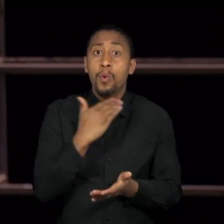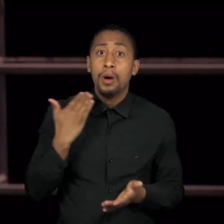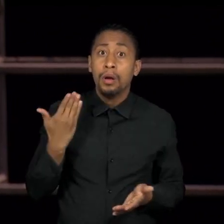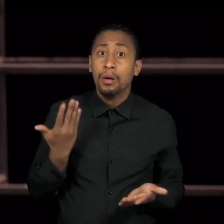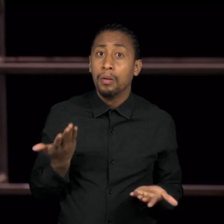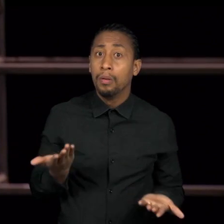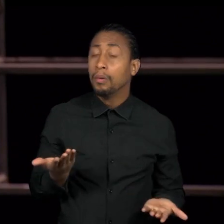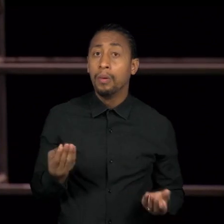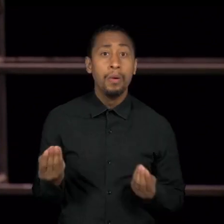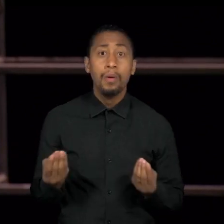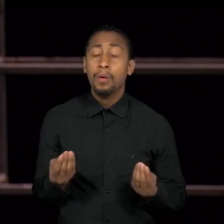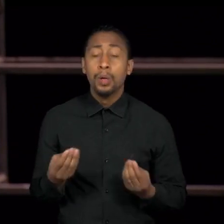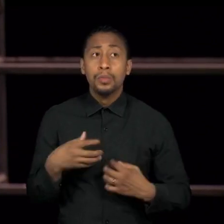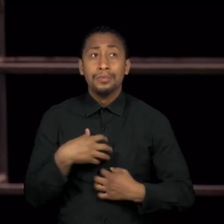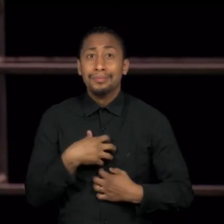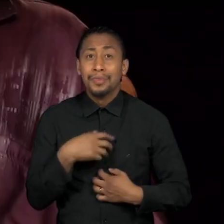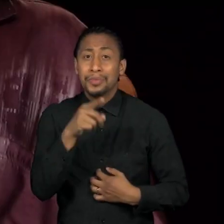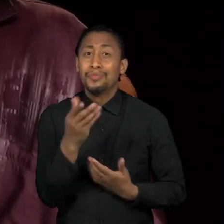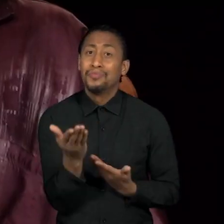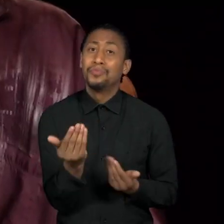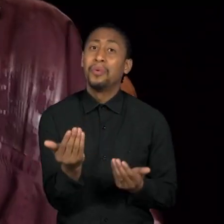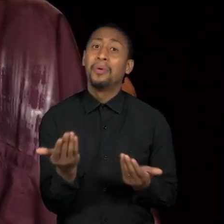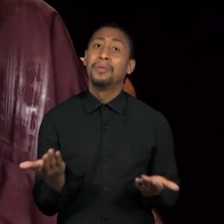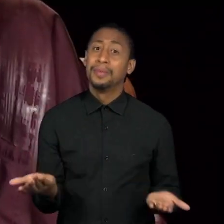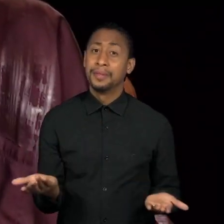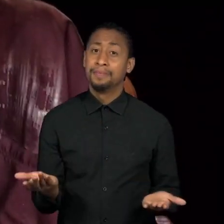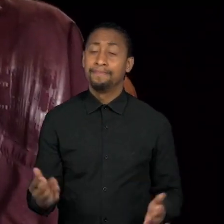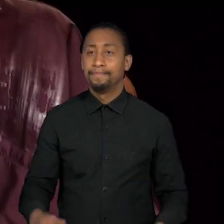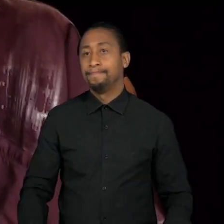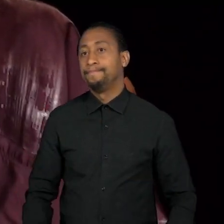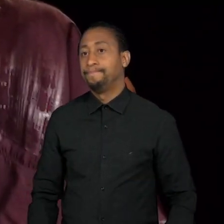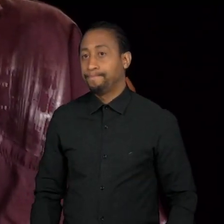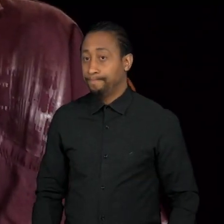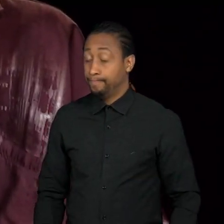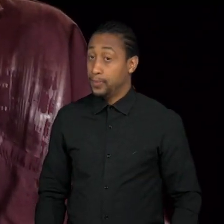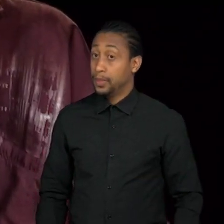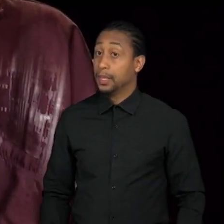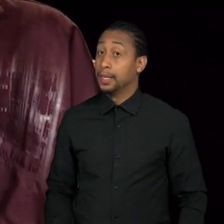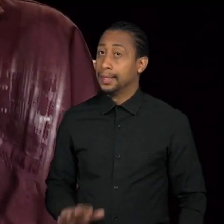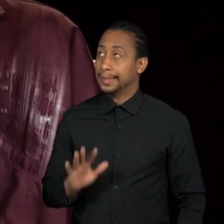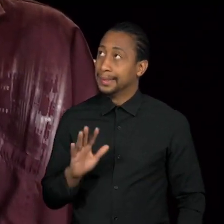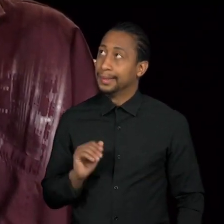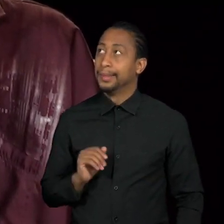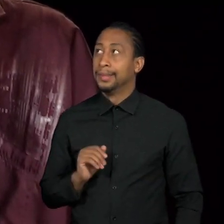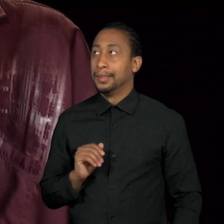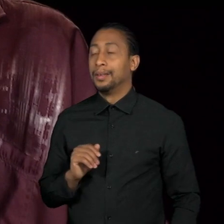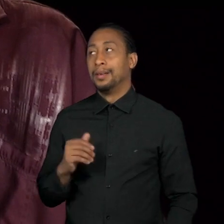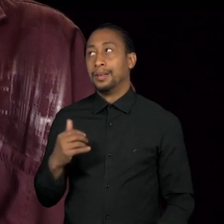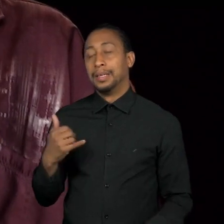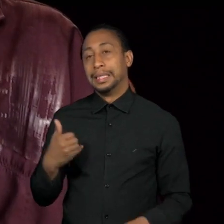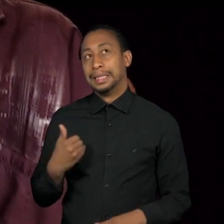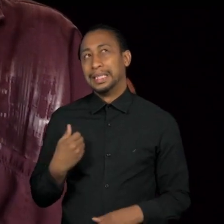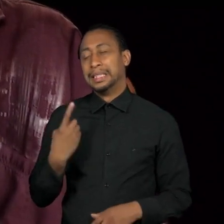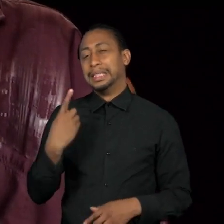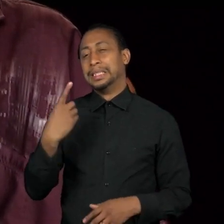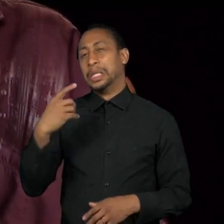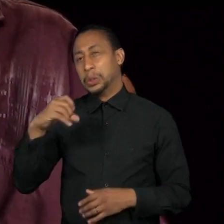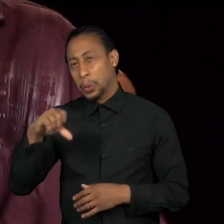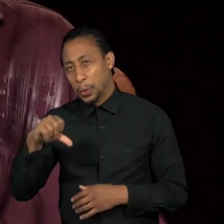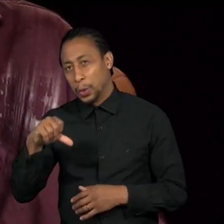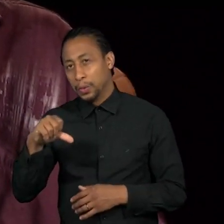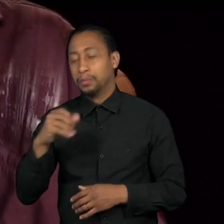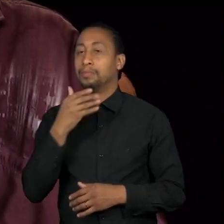situação assim tão nova? Olha, bom, na verdade, eu fiquei viúva aos 19, né? Minha